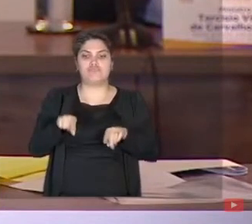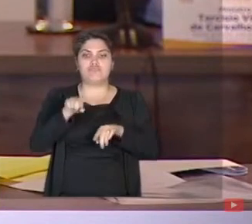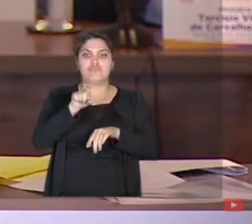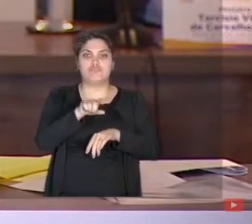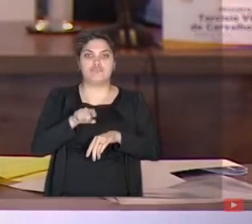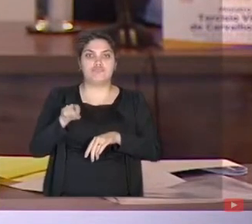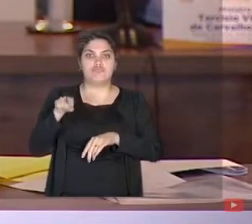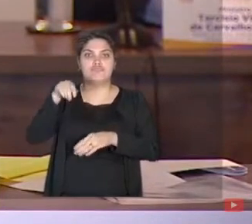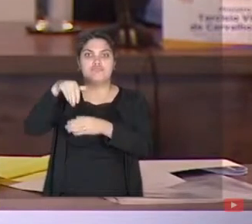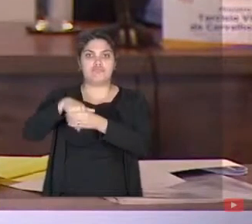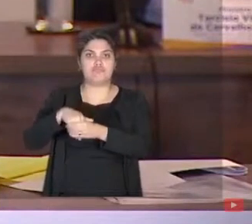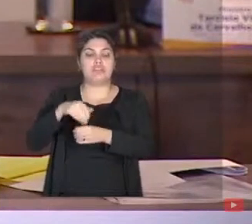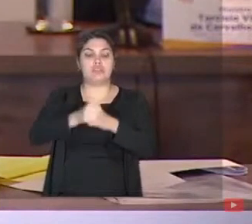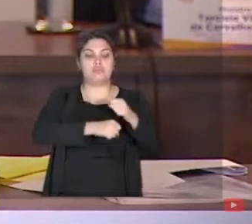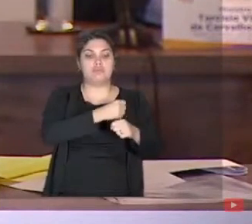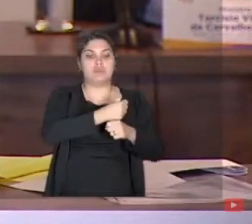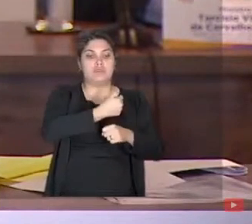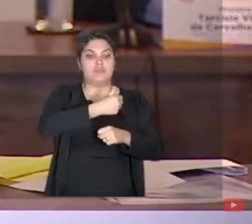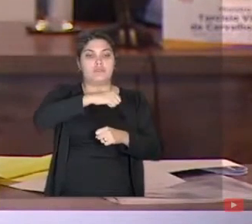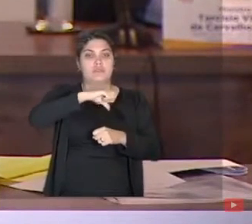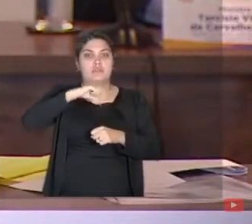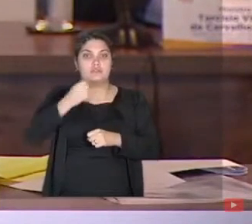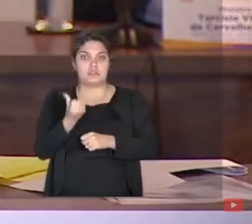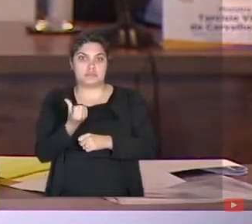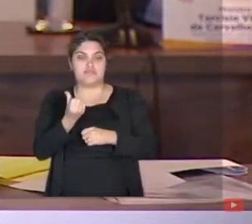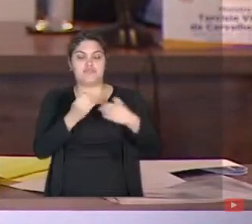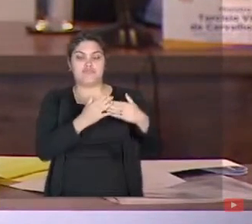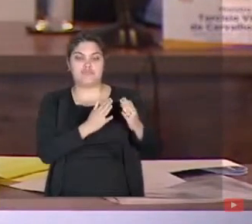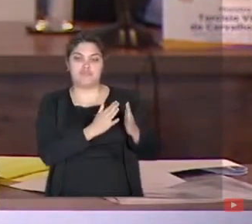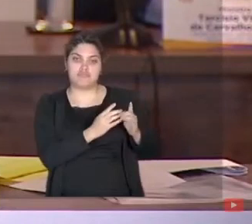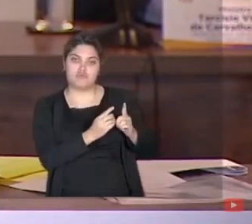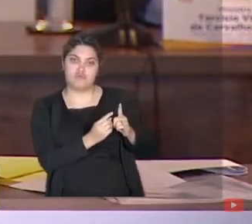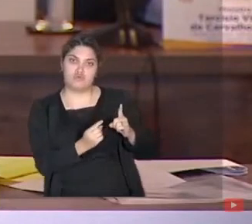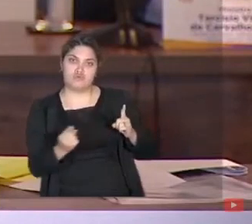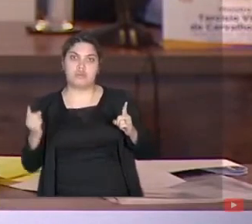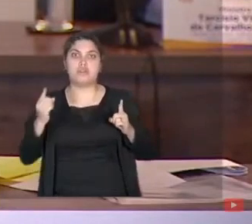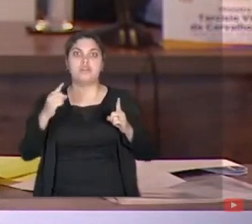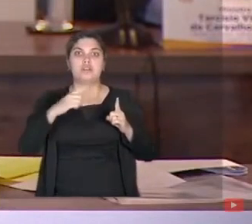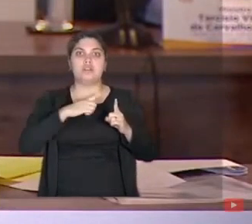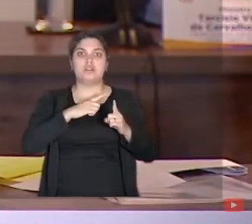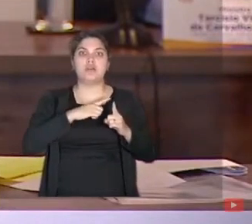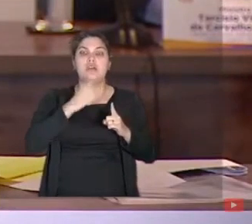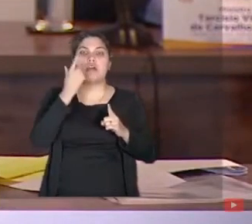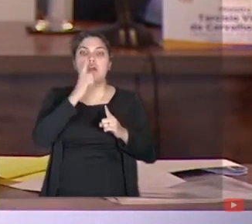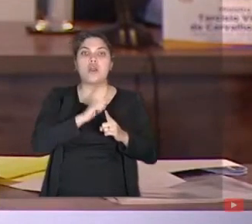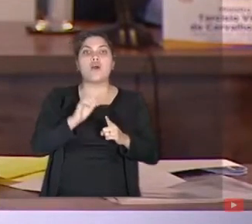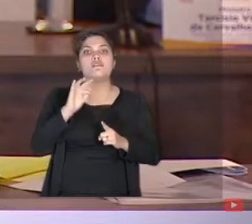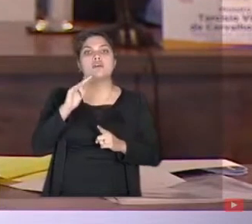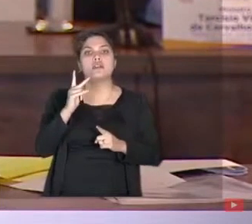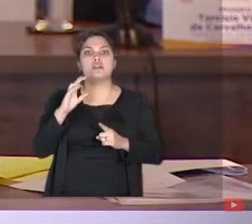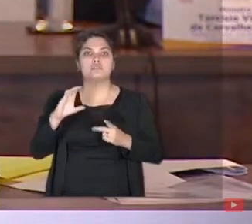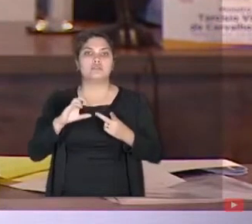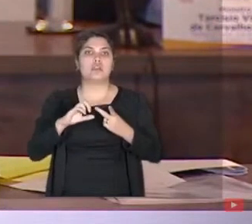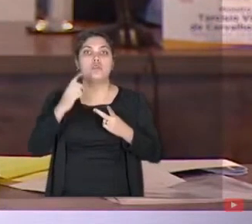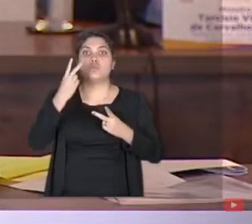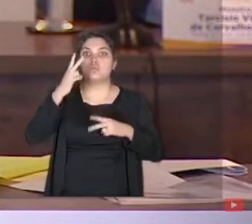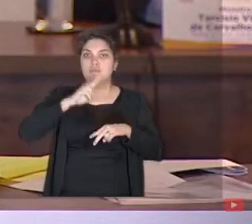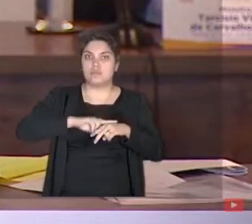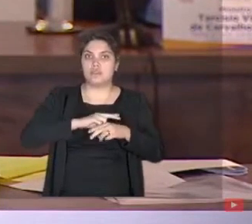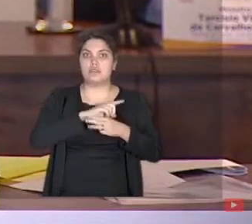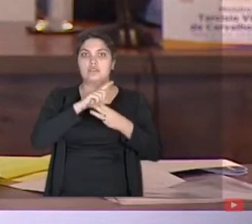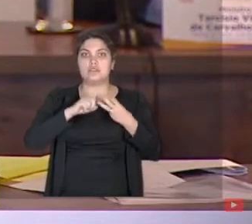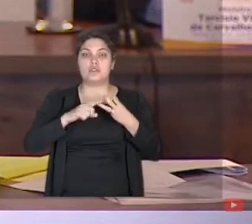desde 1996. Por esse sistema, foi reeleito o presidente Fernando Henrique, foi eleito 2 vezes